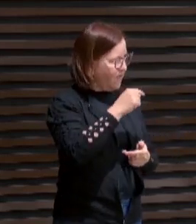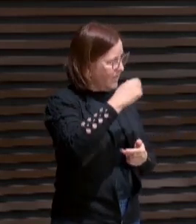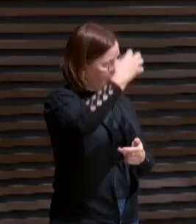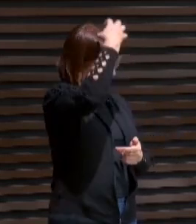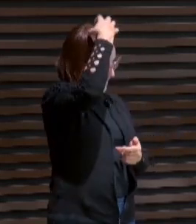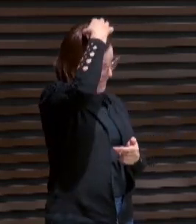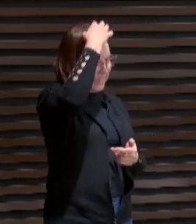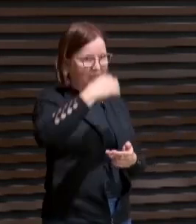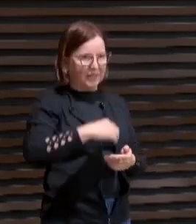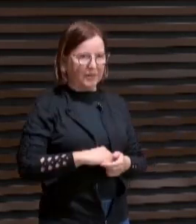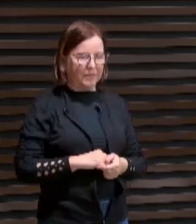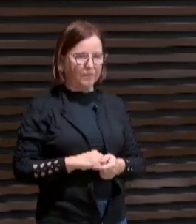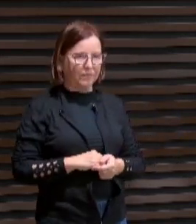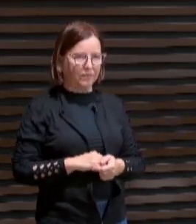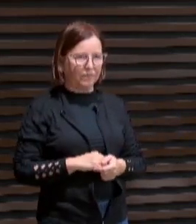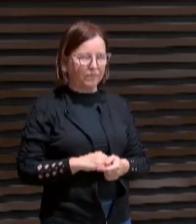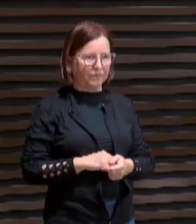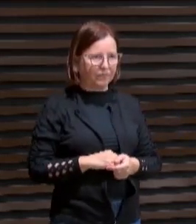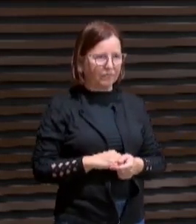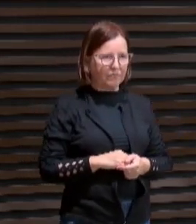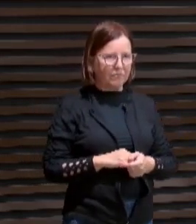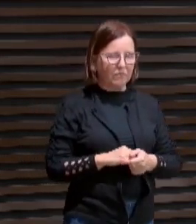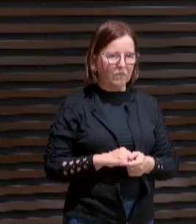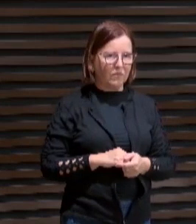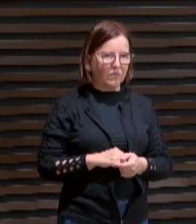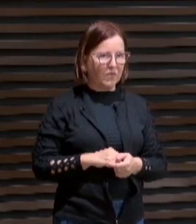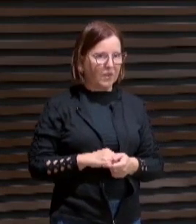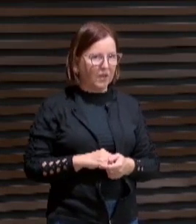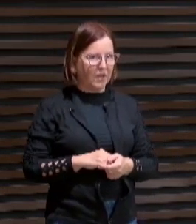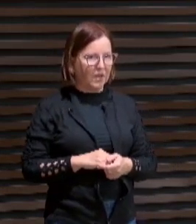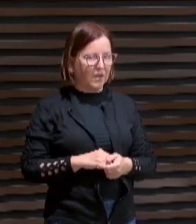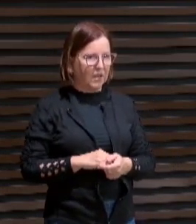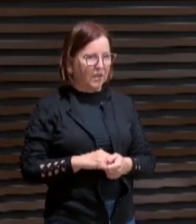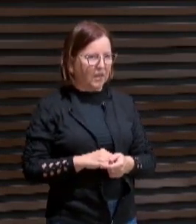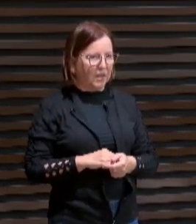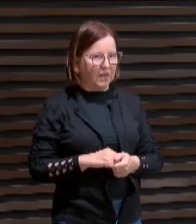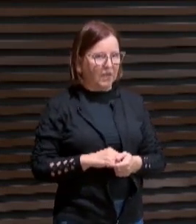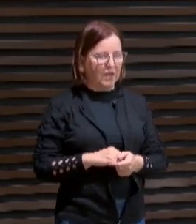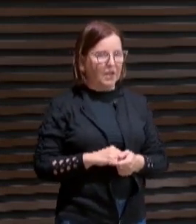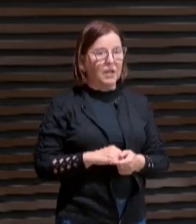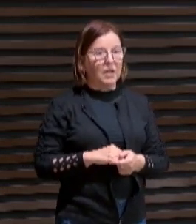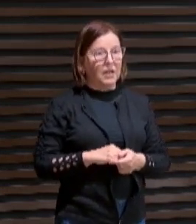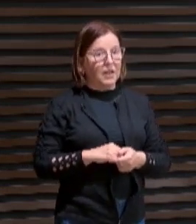aqui é discutível. Pela afirmação que Jesus diz logo em